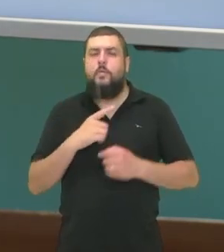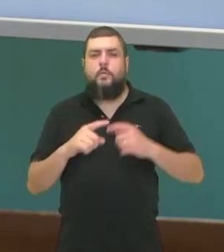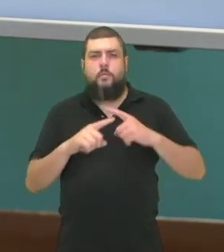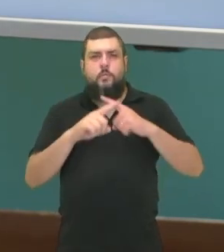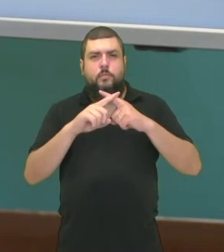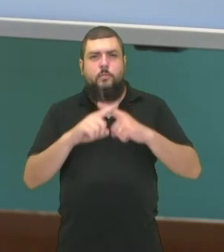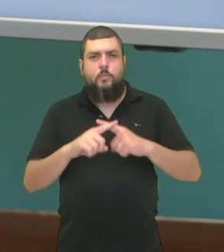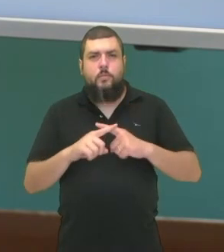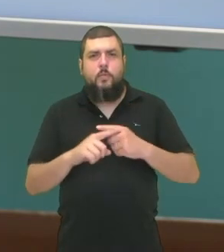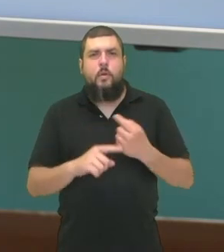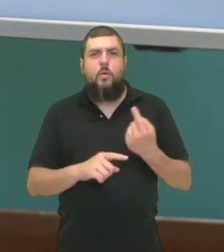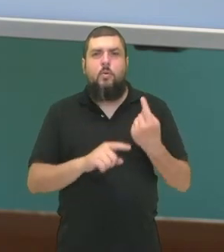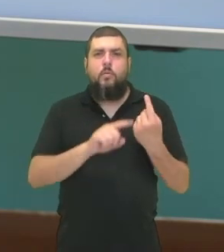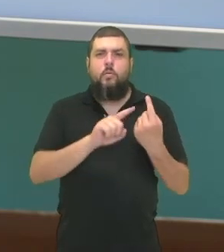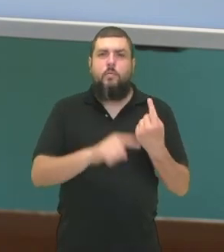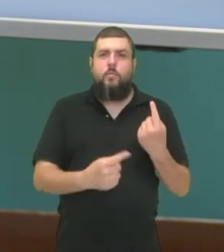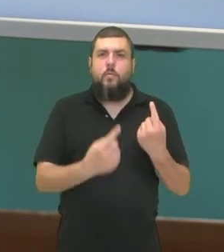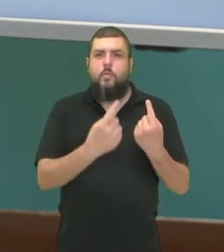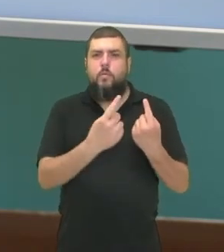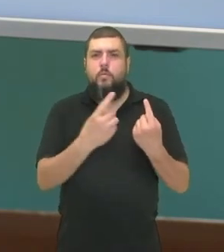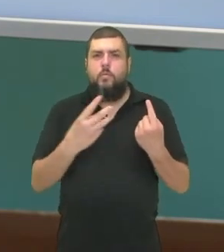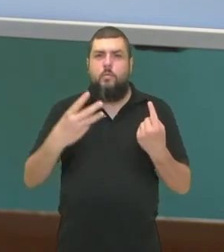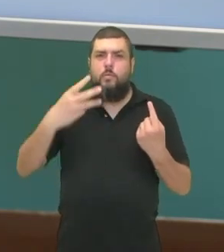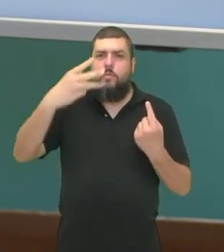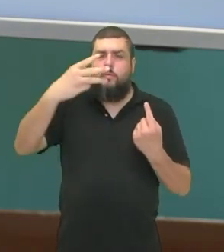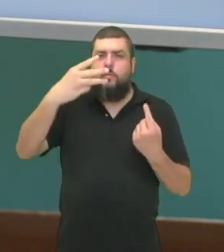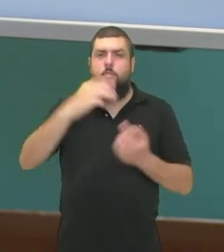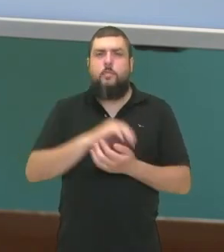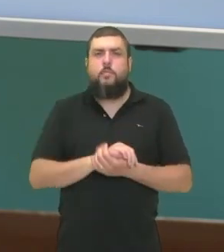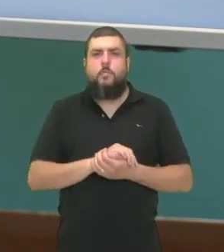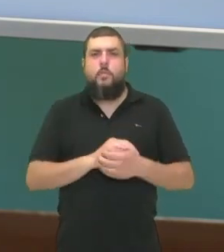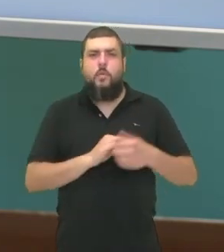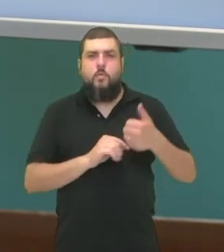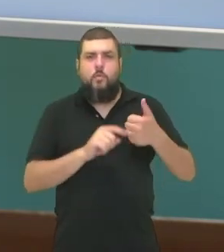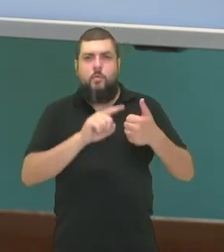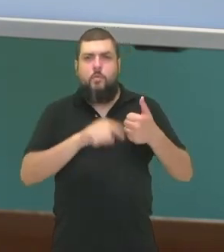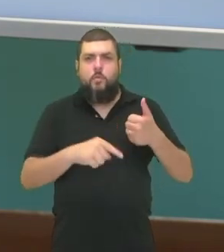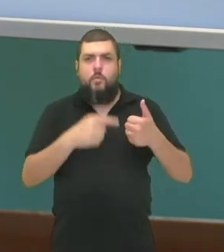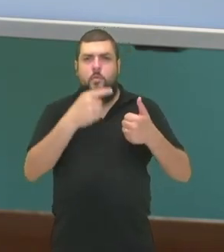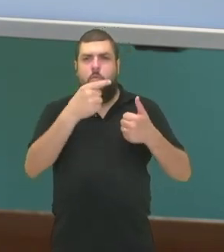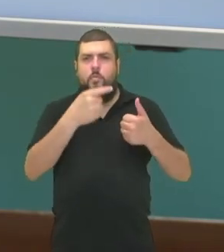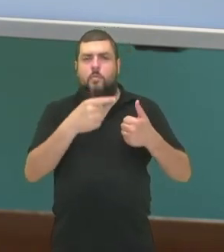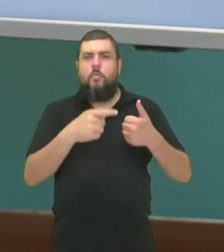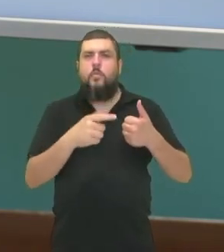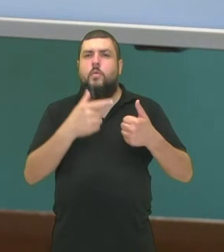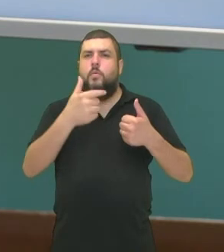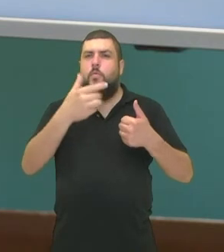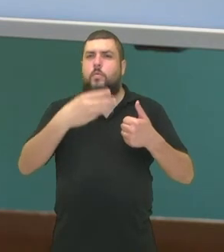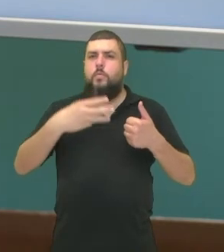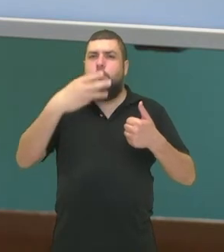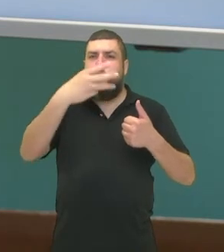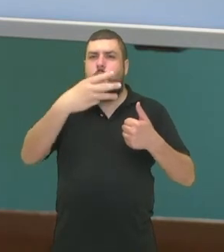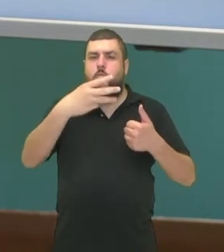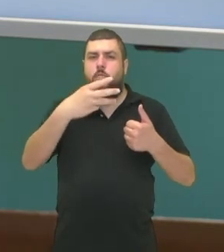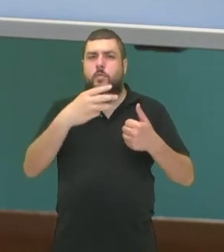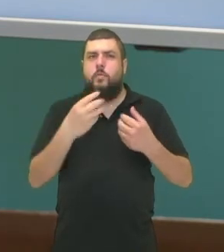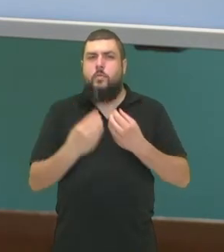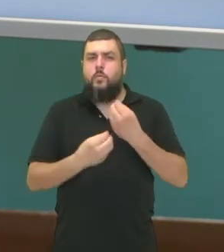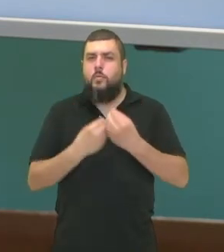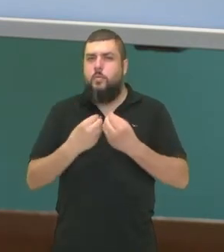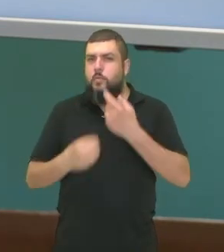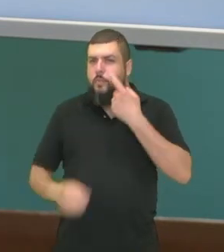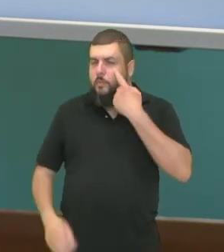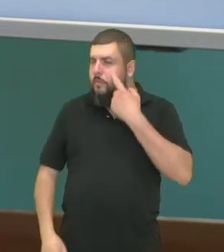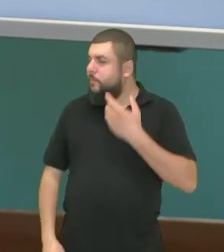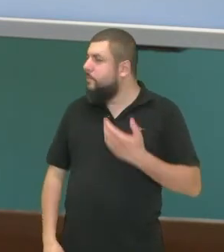o 1,1. Então, fazendo primeiro essa multiplicação, 1,1 vezes 1,1, a gente conta 1, 2 casinhas decimais, no final a gente vai